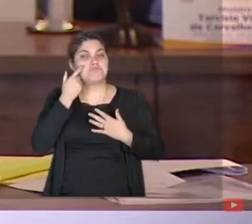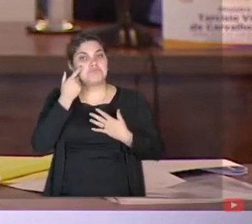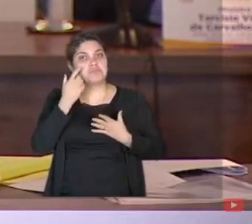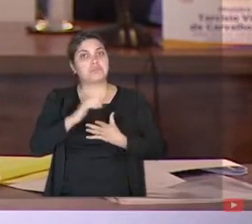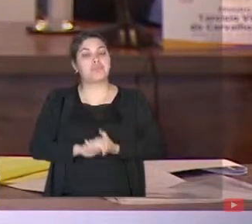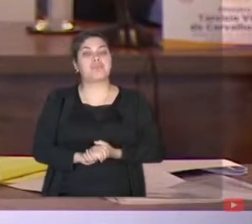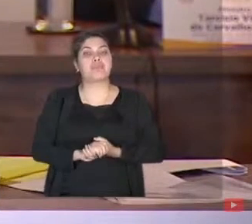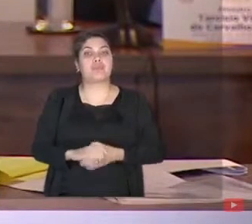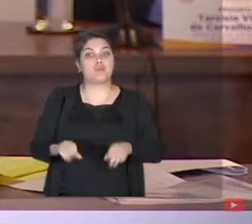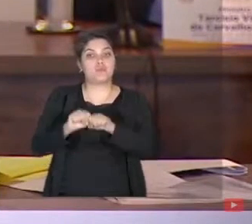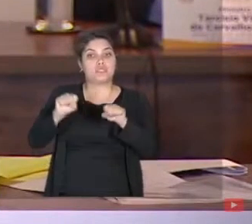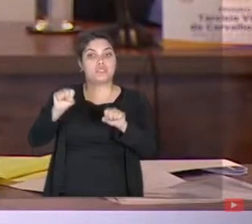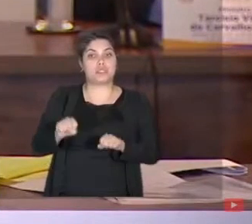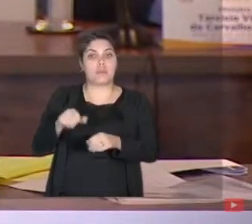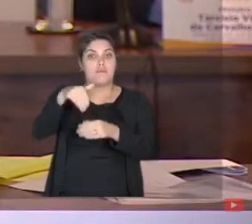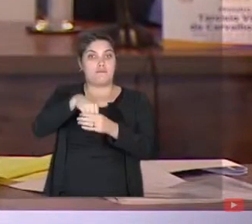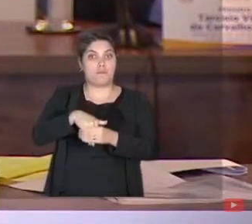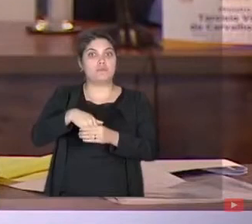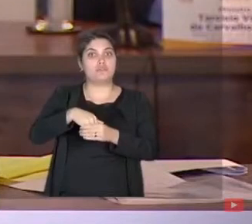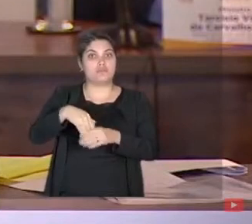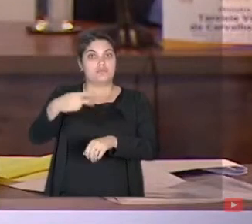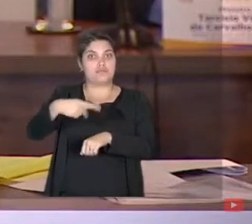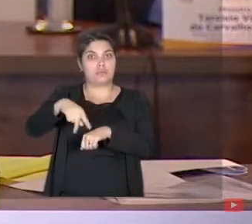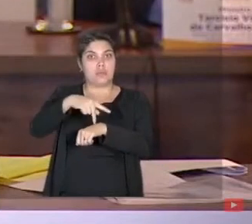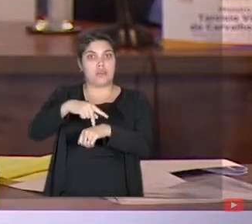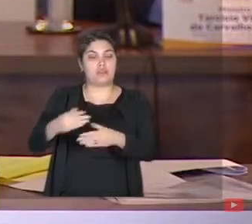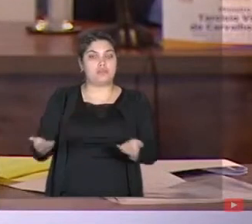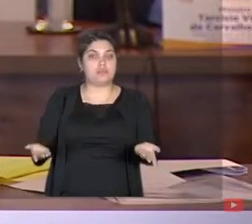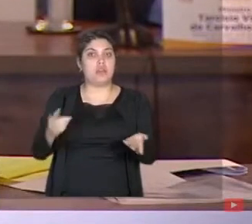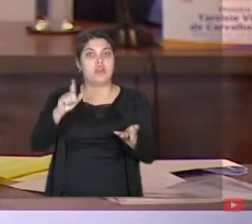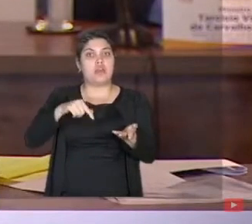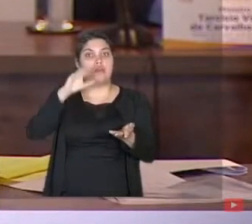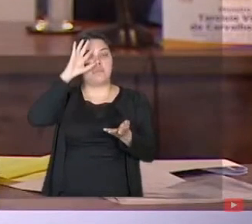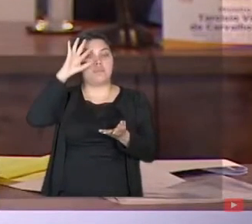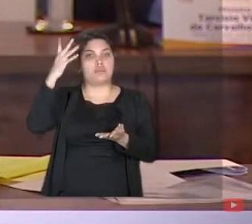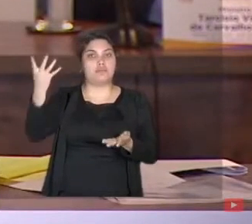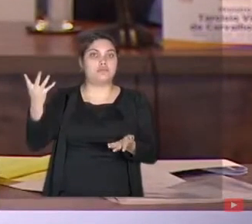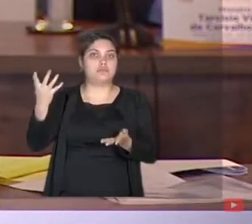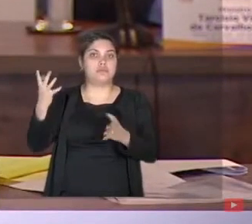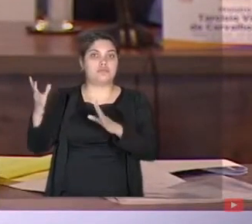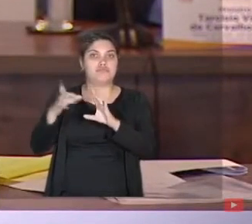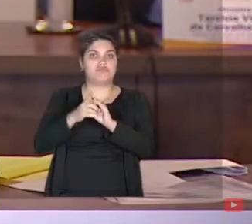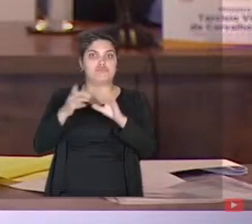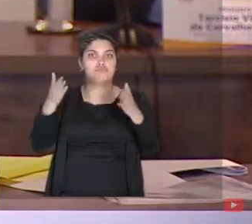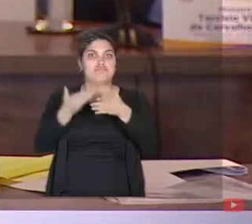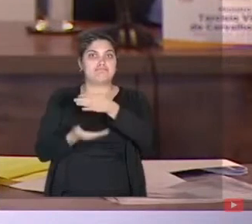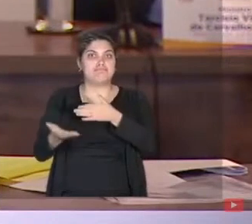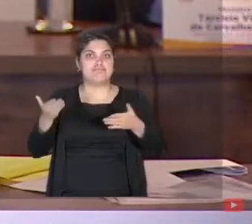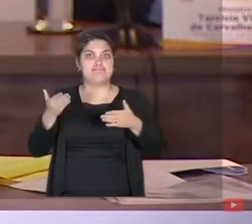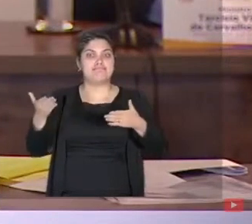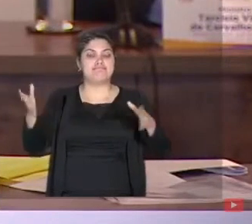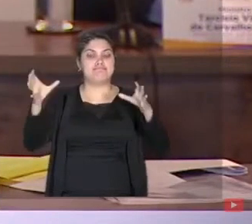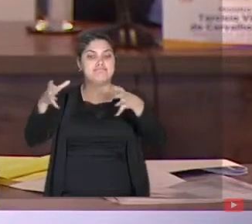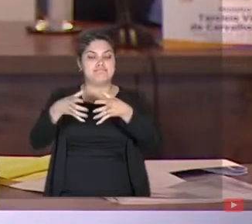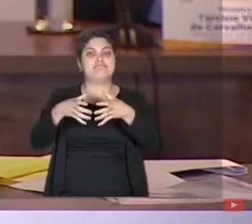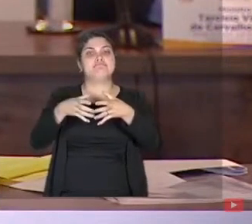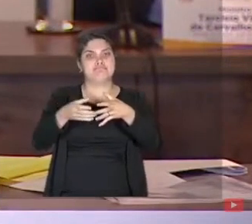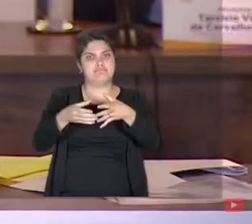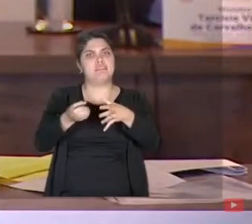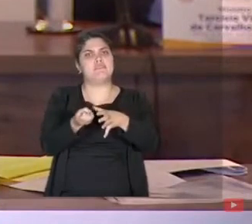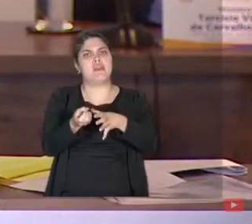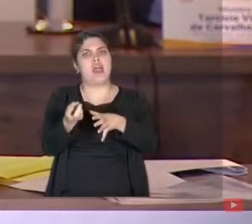Veja, o sistema de votação de um país é uma decisão democrática coletiva. Há muitos